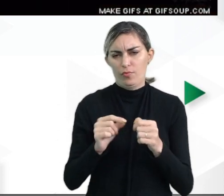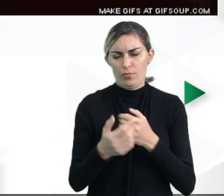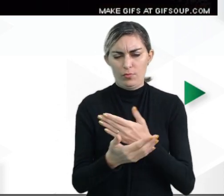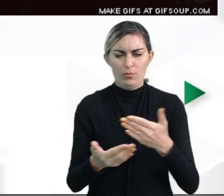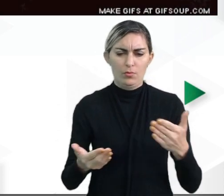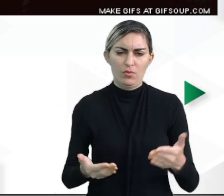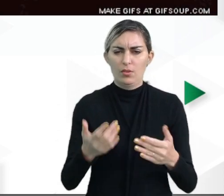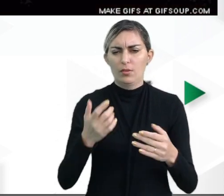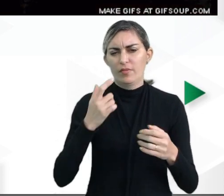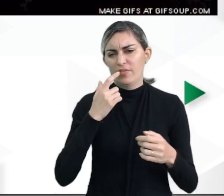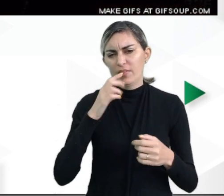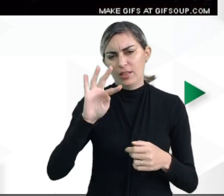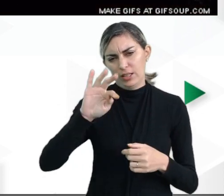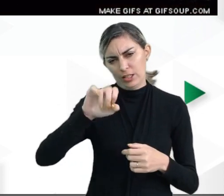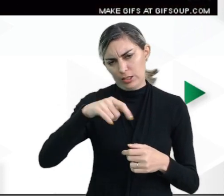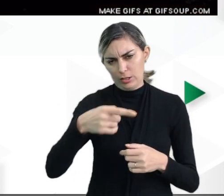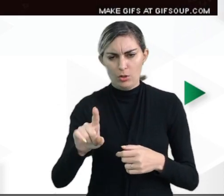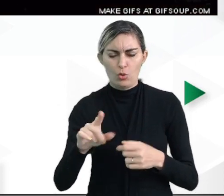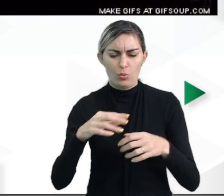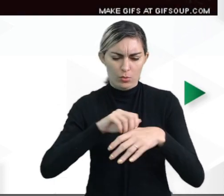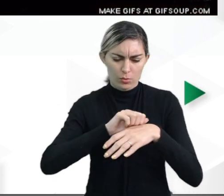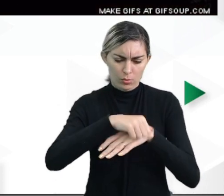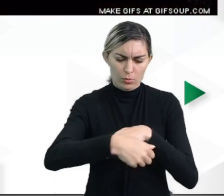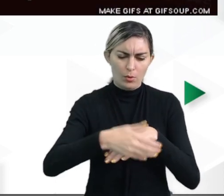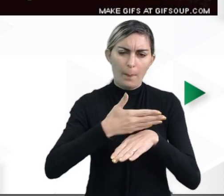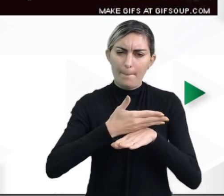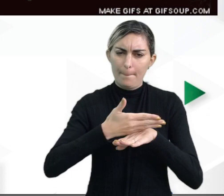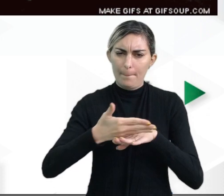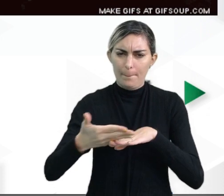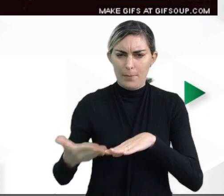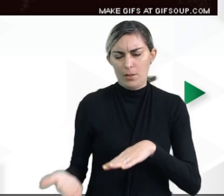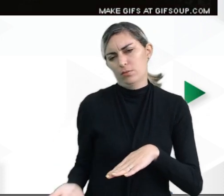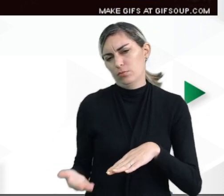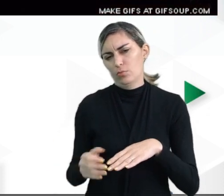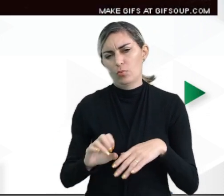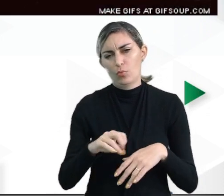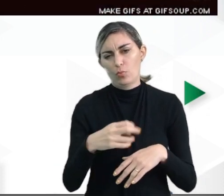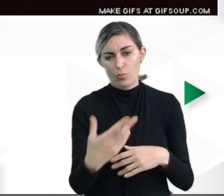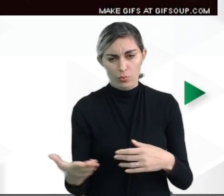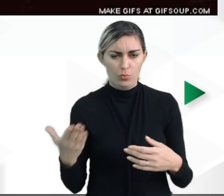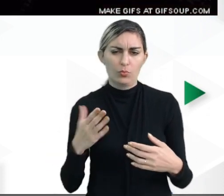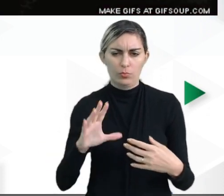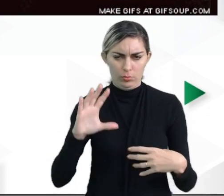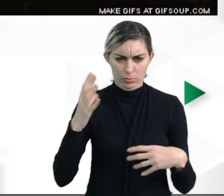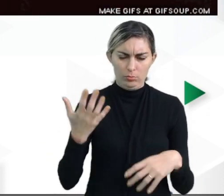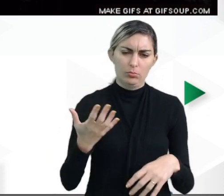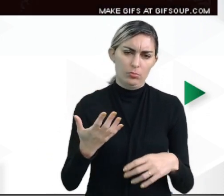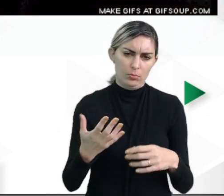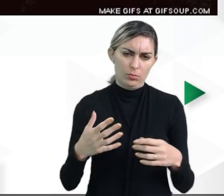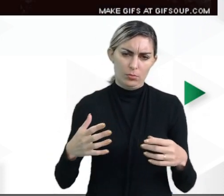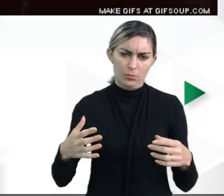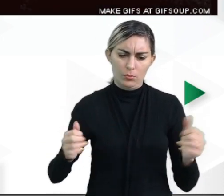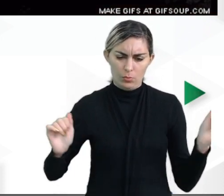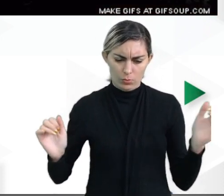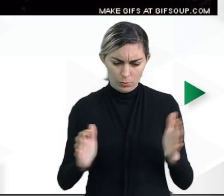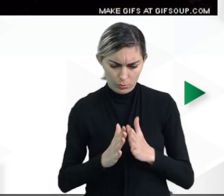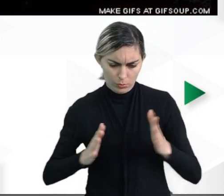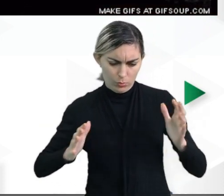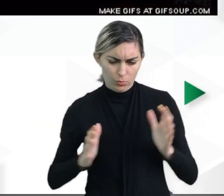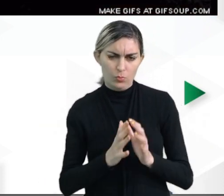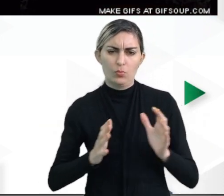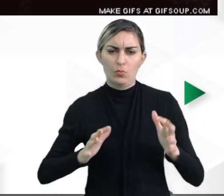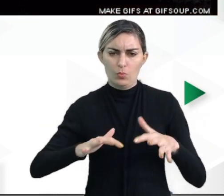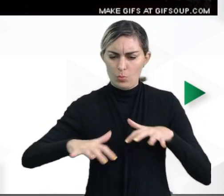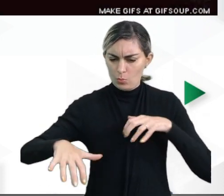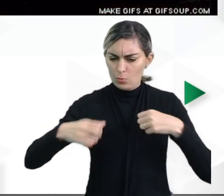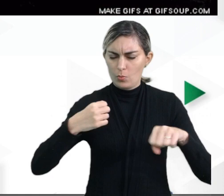de tendões, que é um tecido branco fibroso. E para ocorrer ali uma contração muscular,